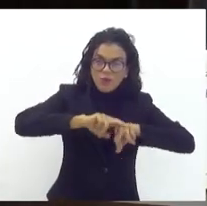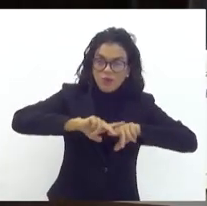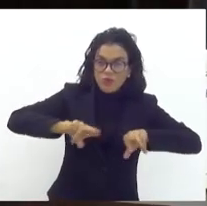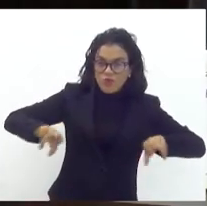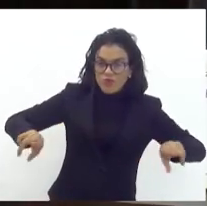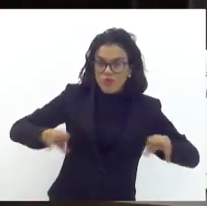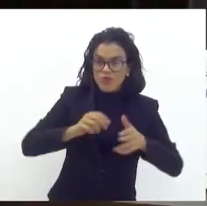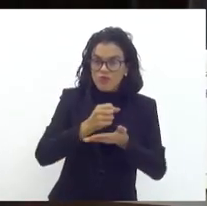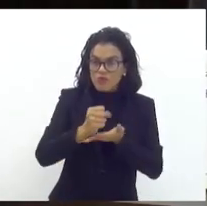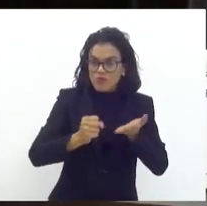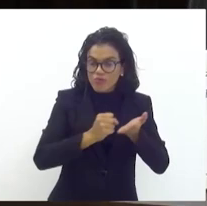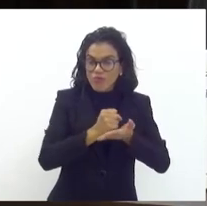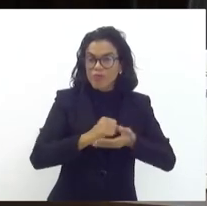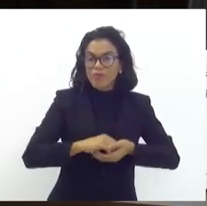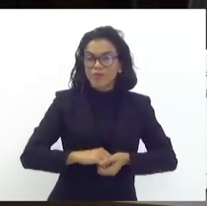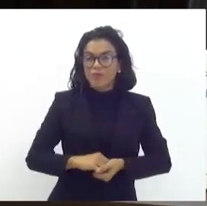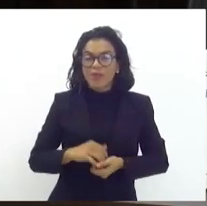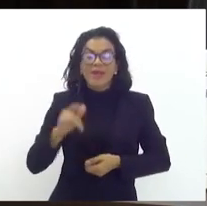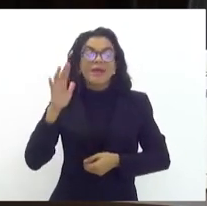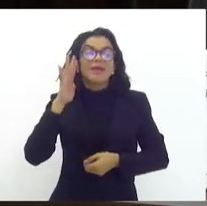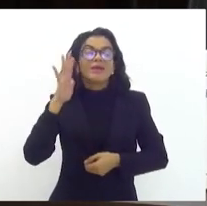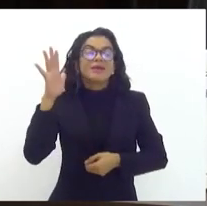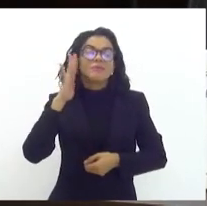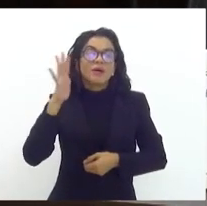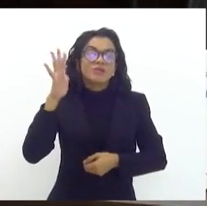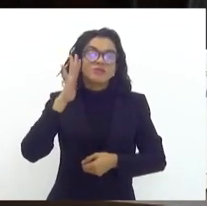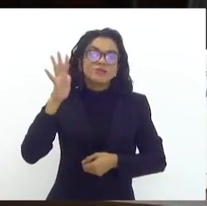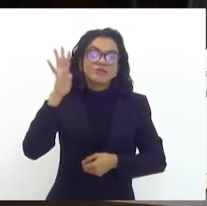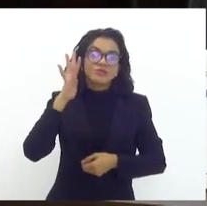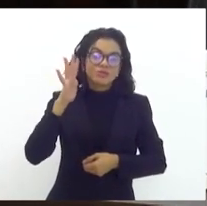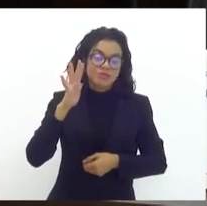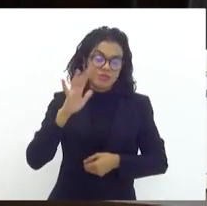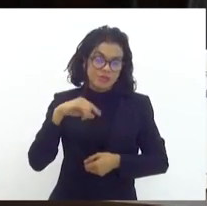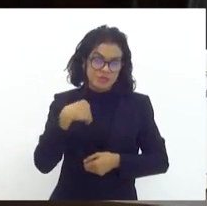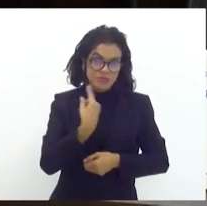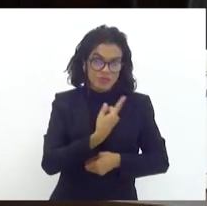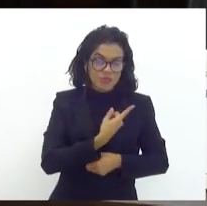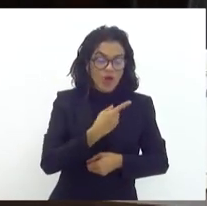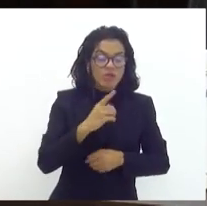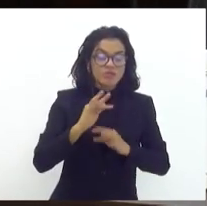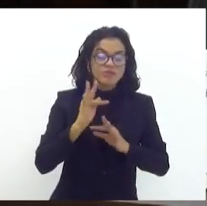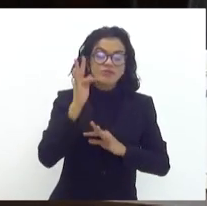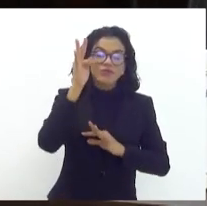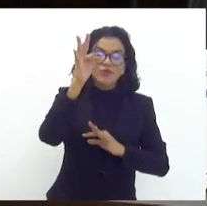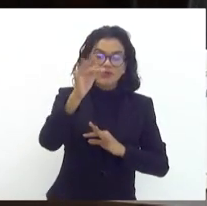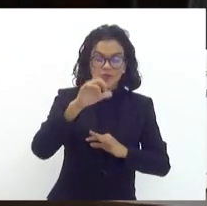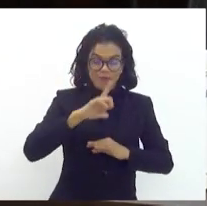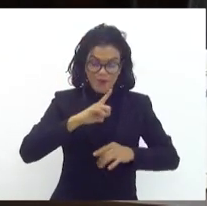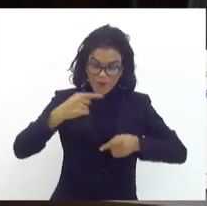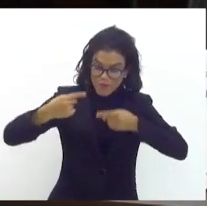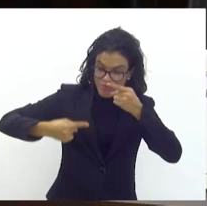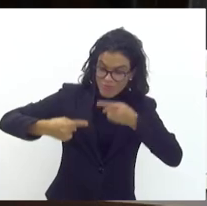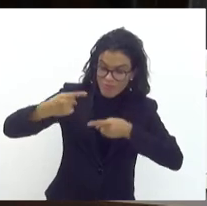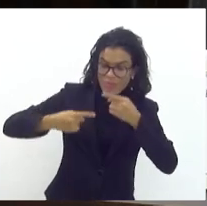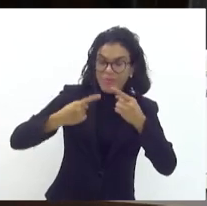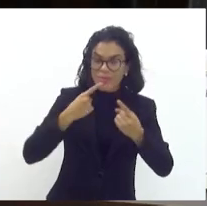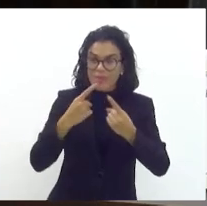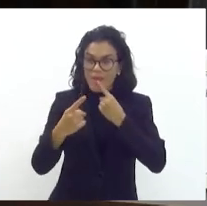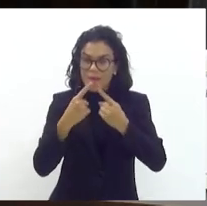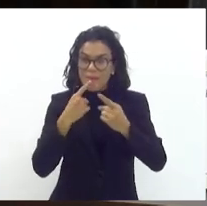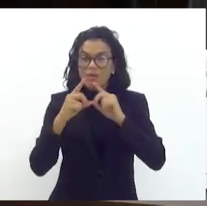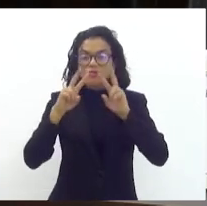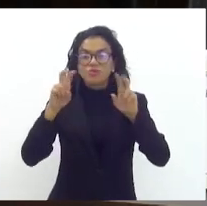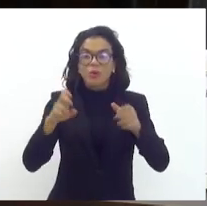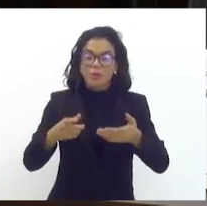sempre existe pressão vocês imaginam que quando nós tivermos um debate sobre tributação